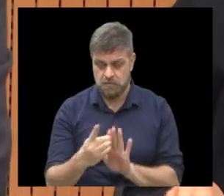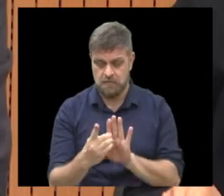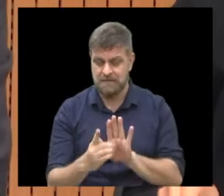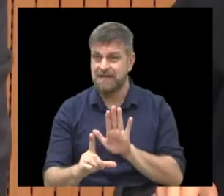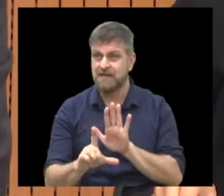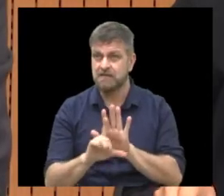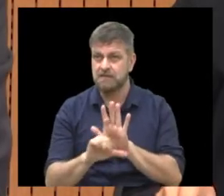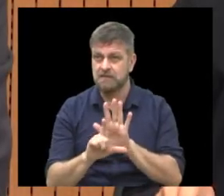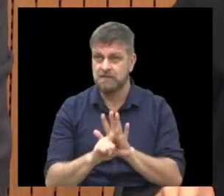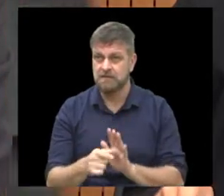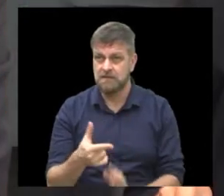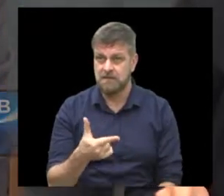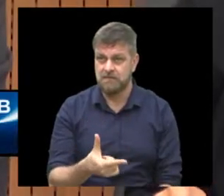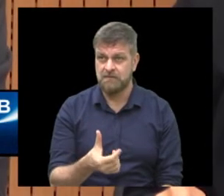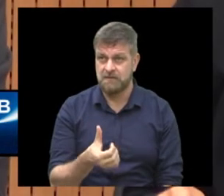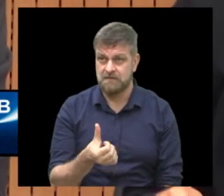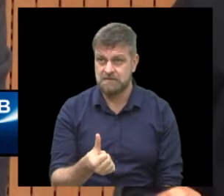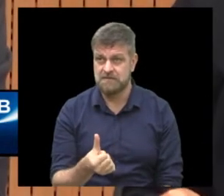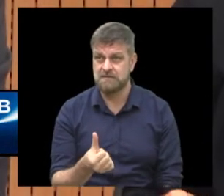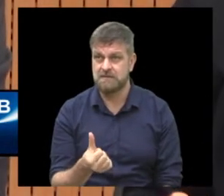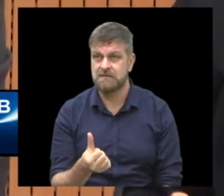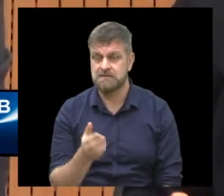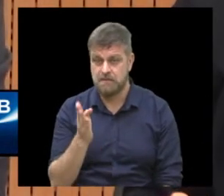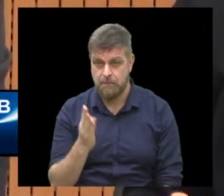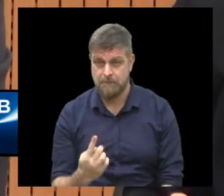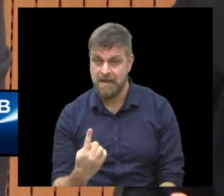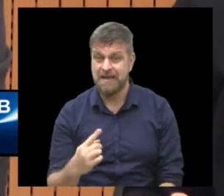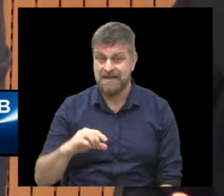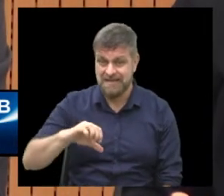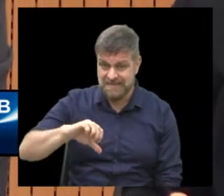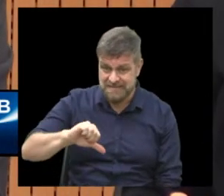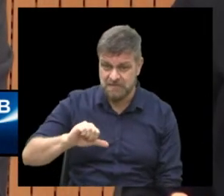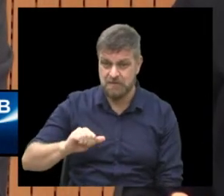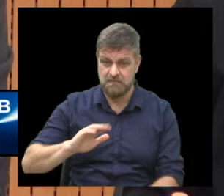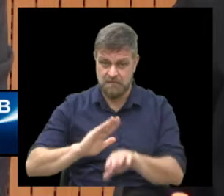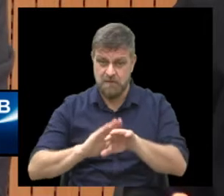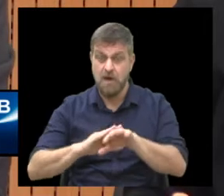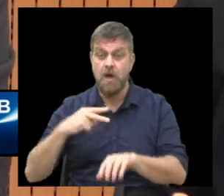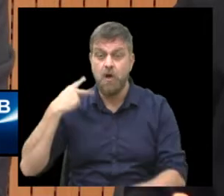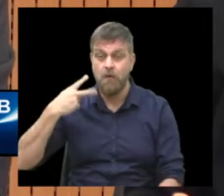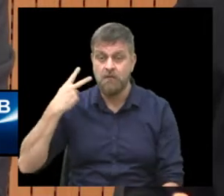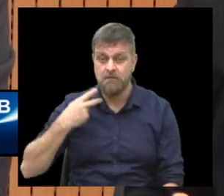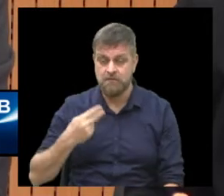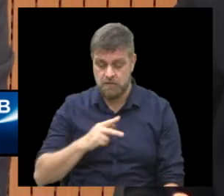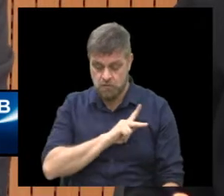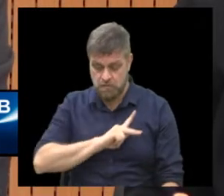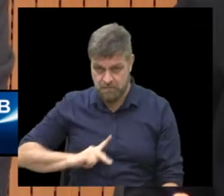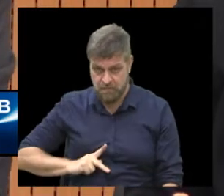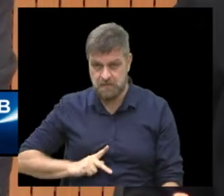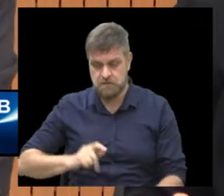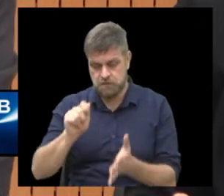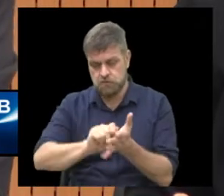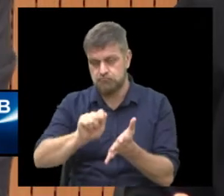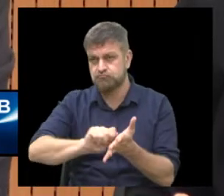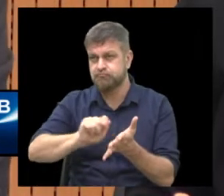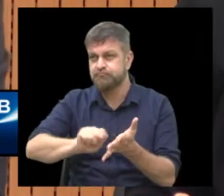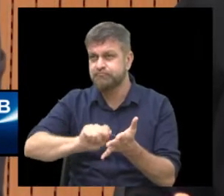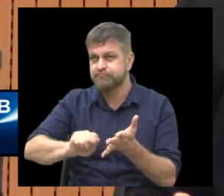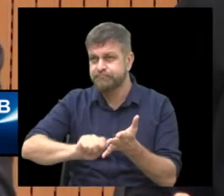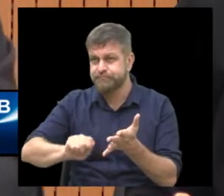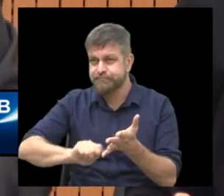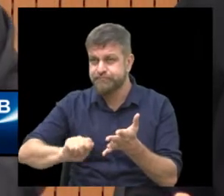mediante requerimento 32219, devidamente aprovado. Item 2. Turno único de discussão e votação do projeto de decreto